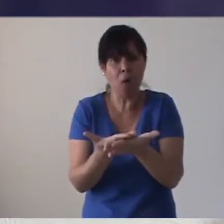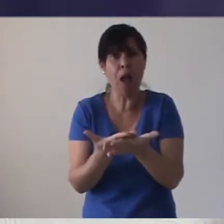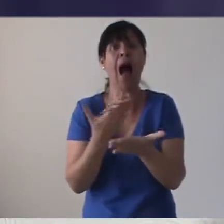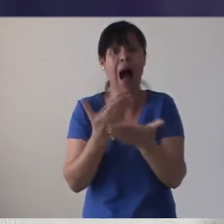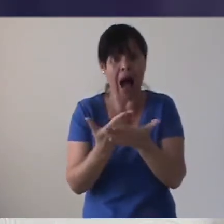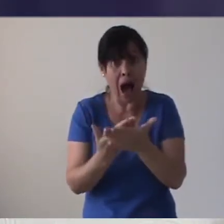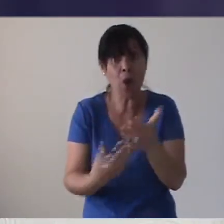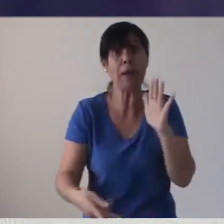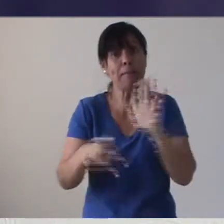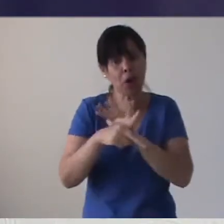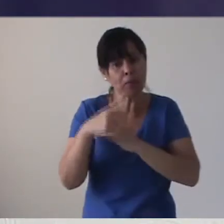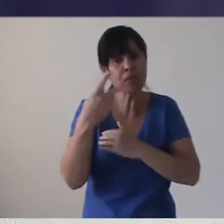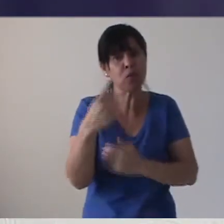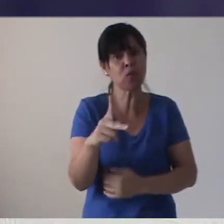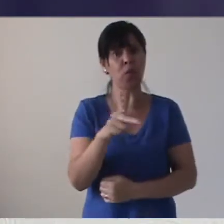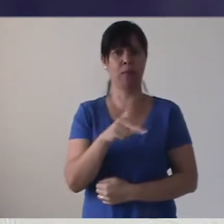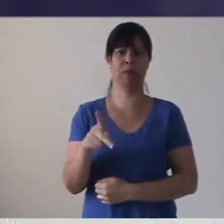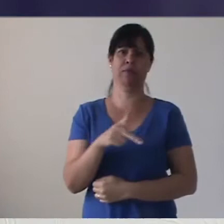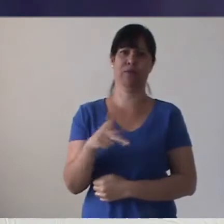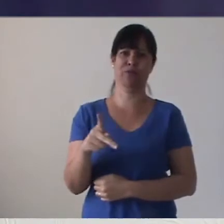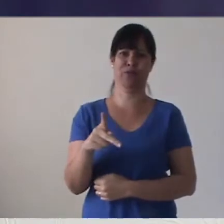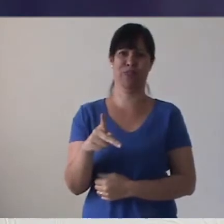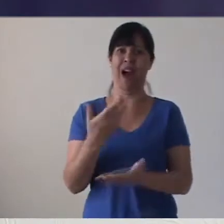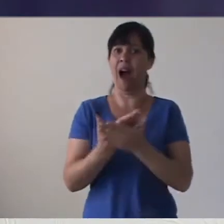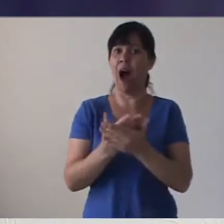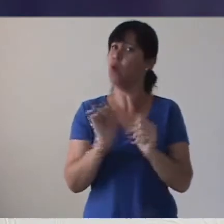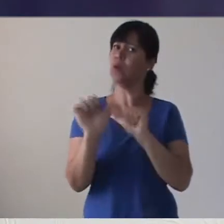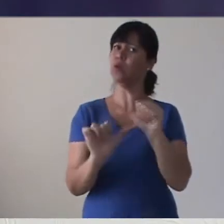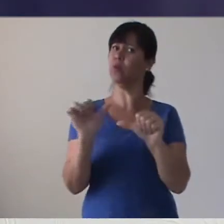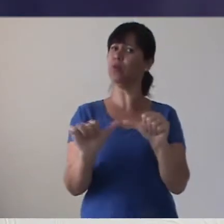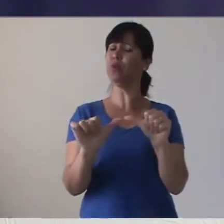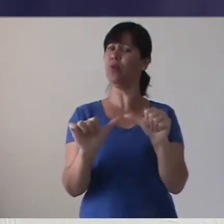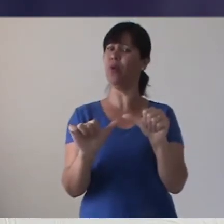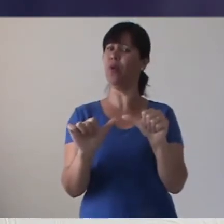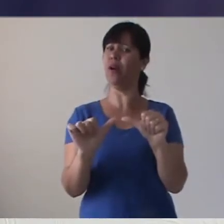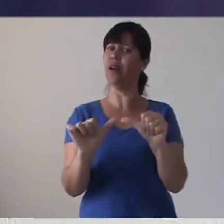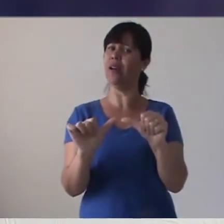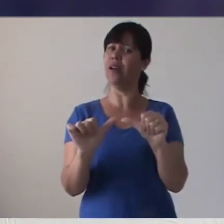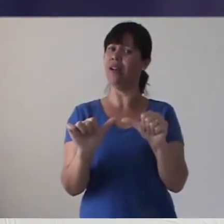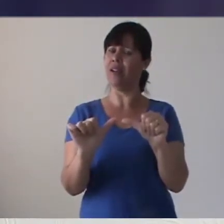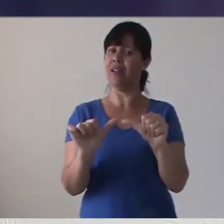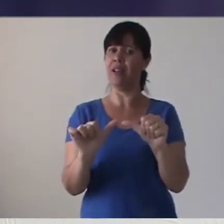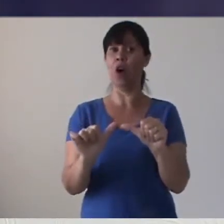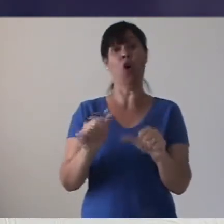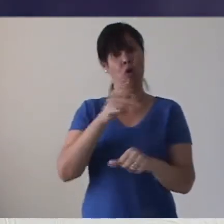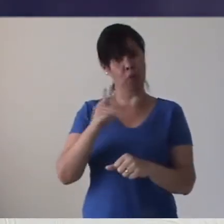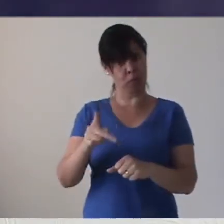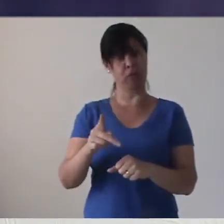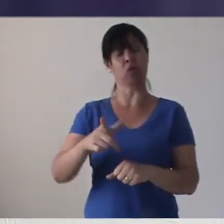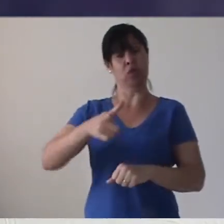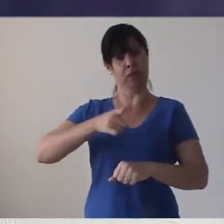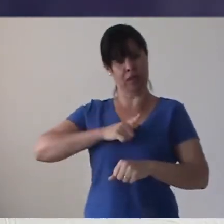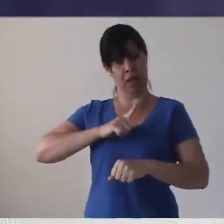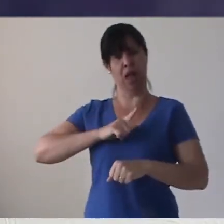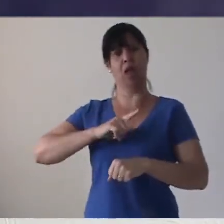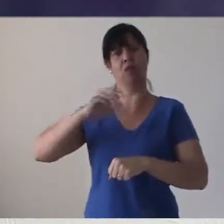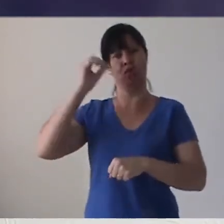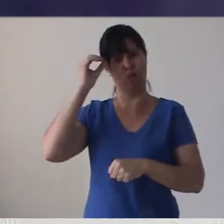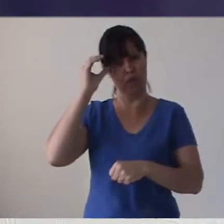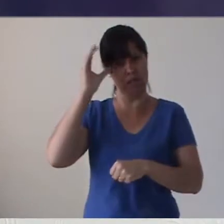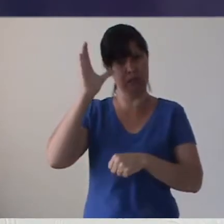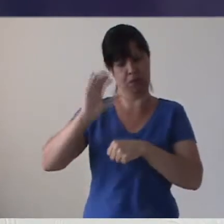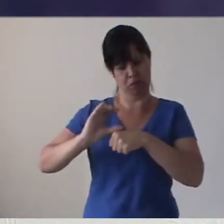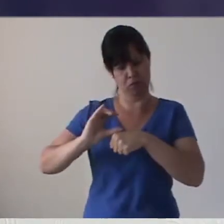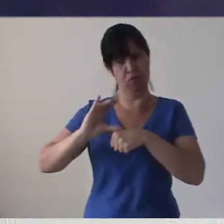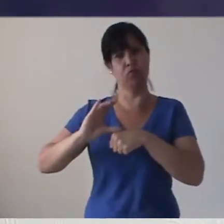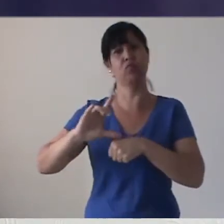sendo a sua aula. O professor não mudou. Tá? Ele é o detentor do conhecimento. Tá?